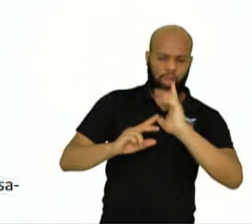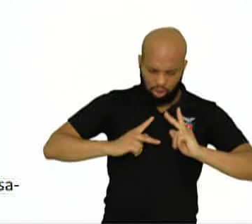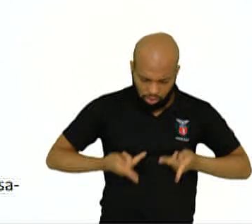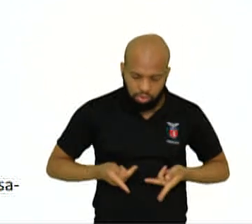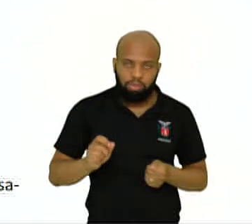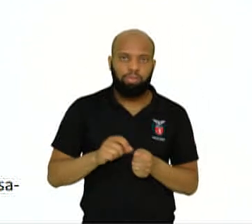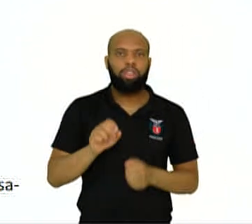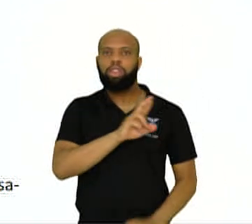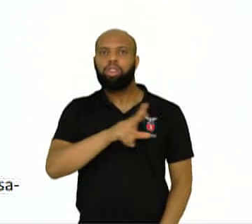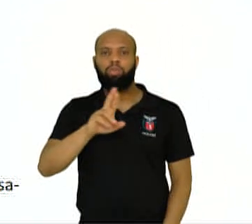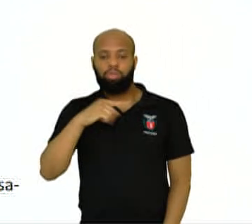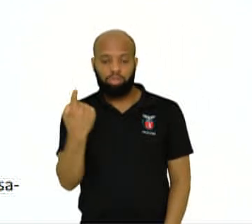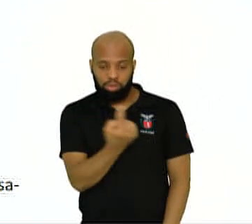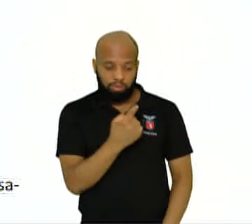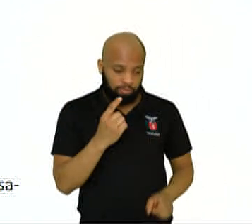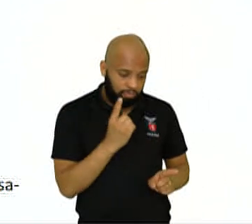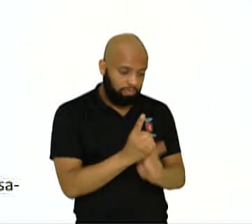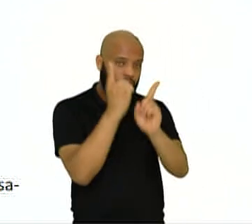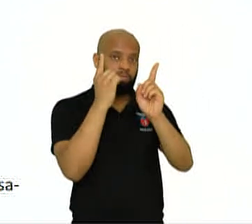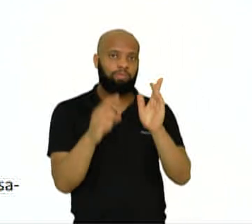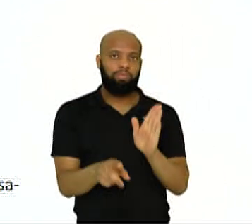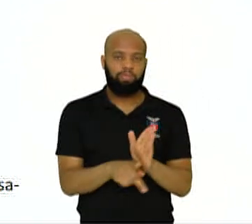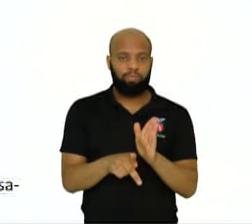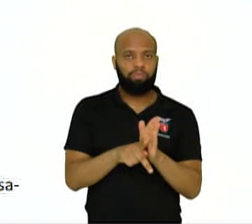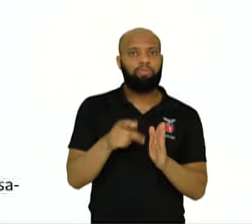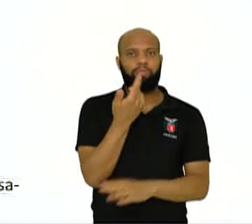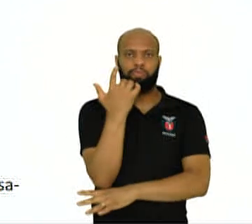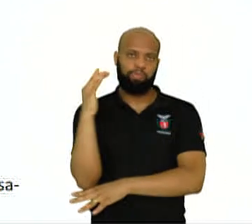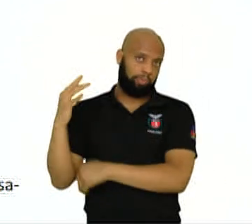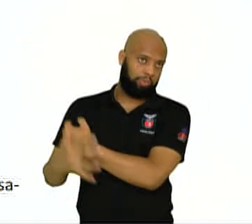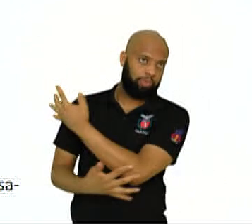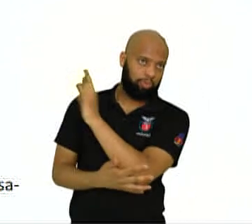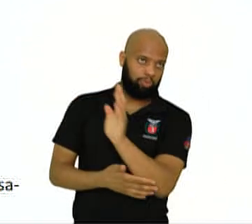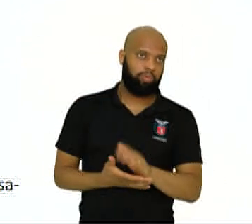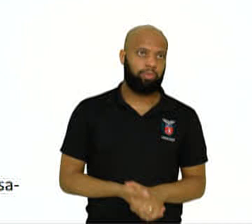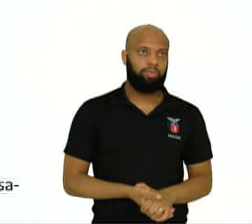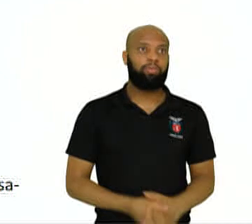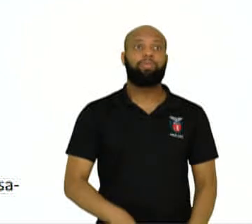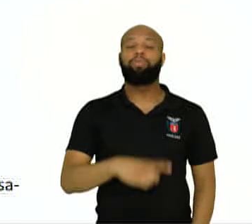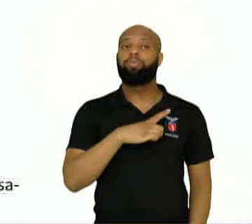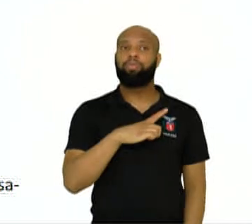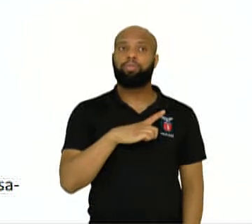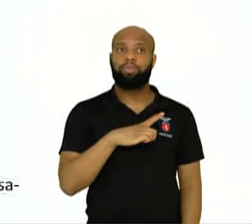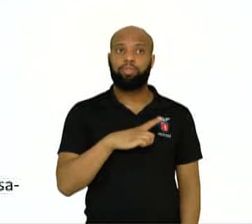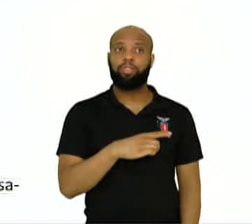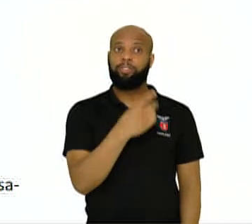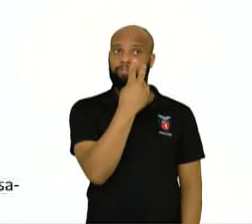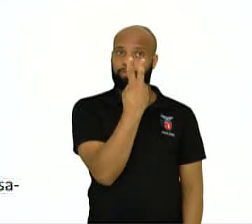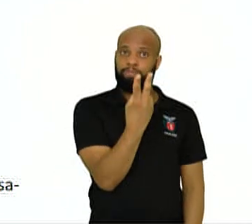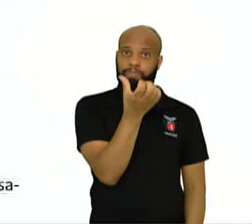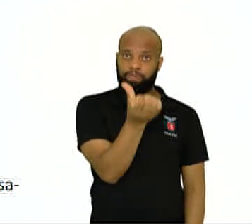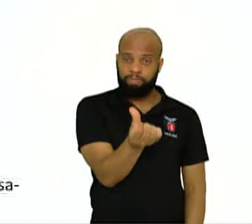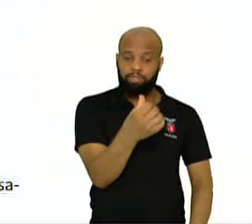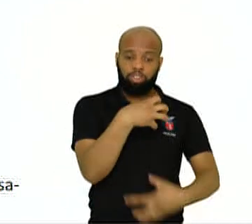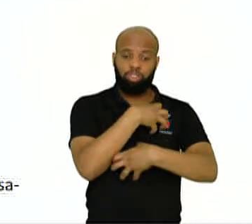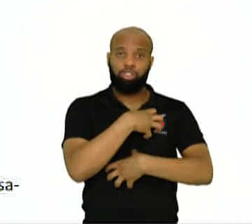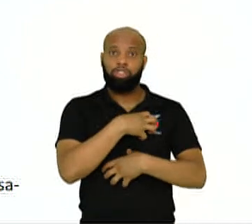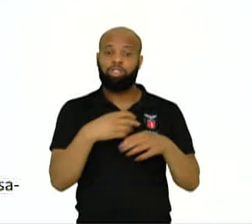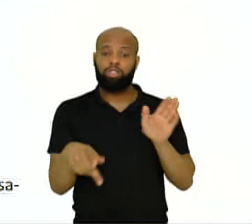fabricou, nós encontramos ele na natureza. Desses 118, 26